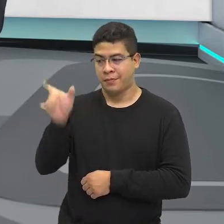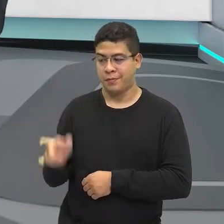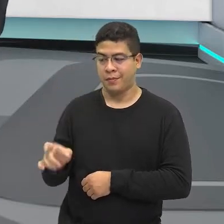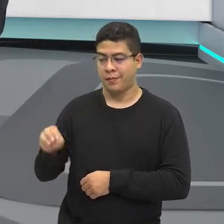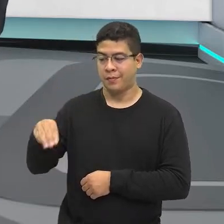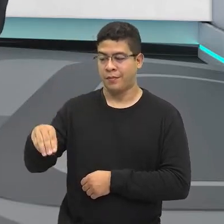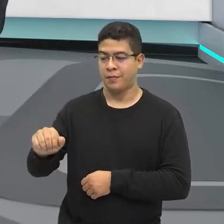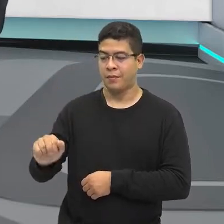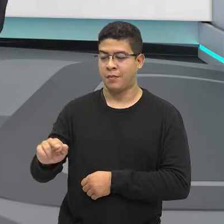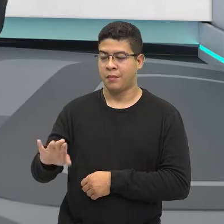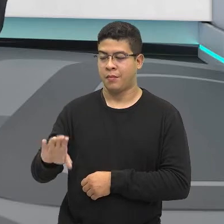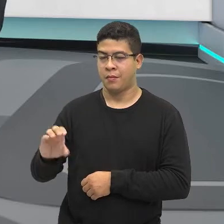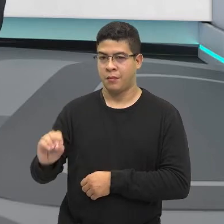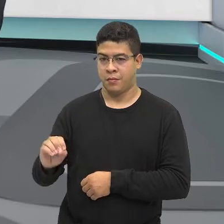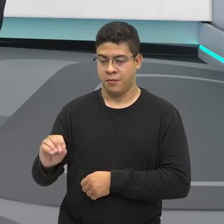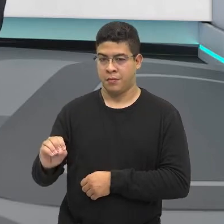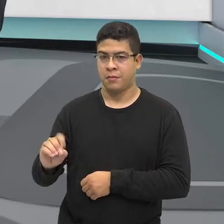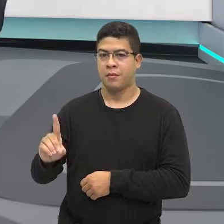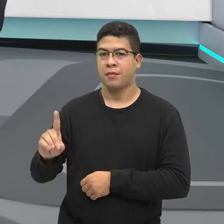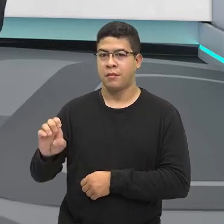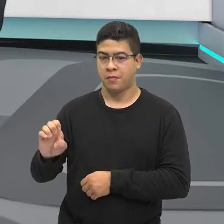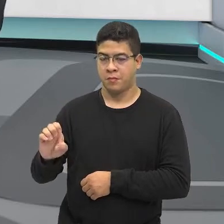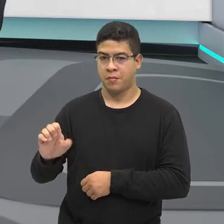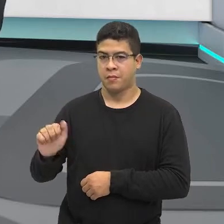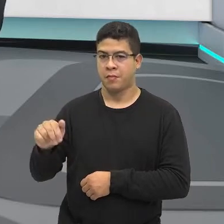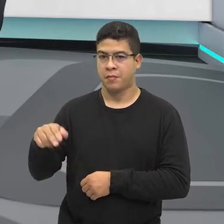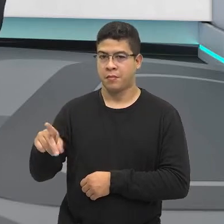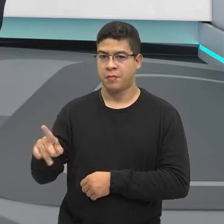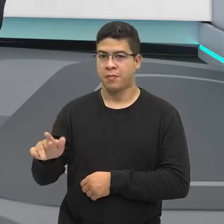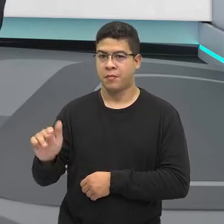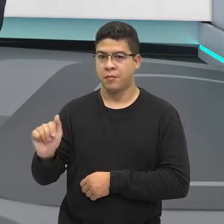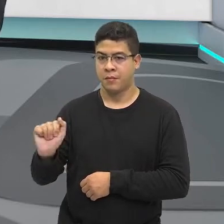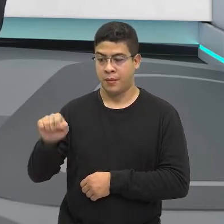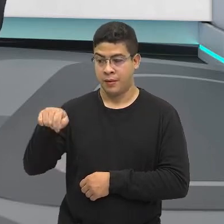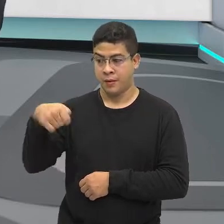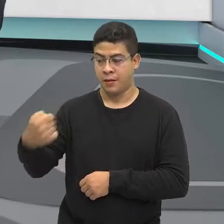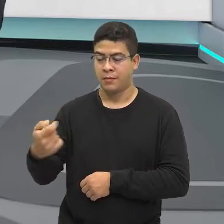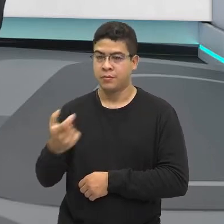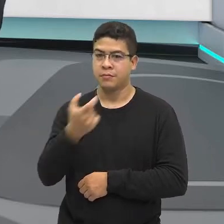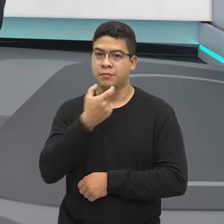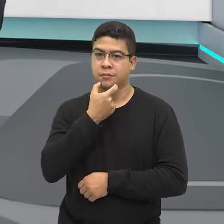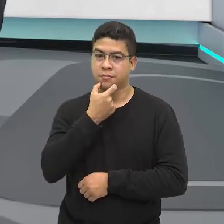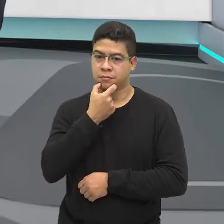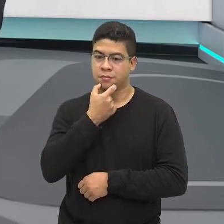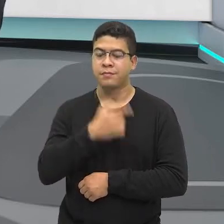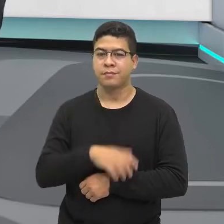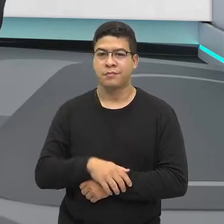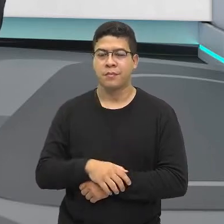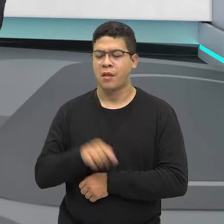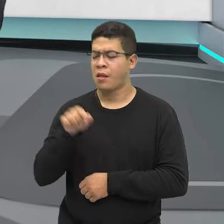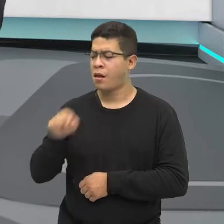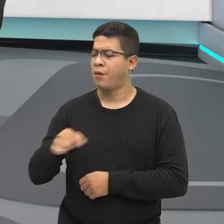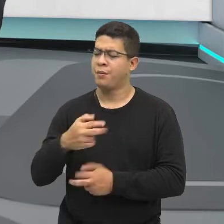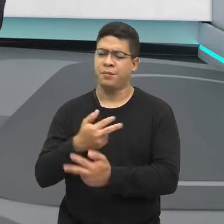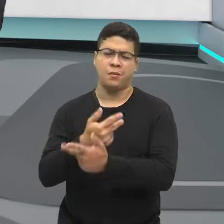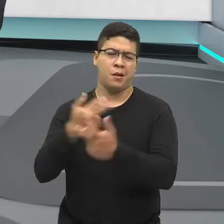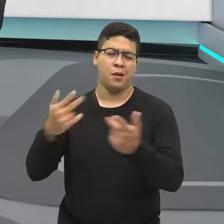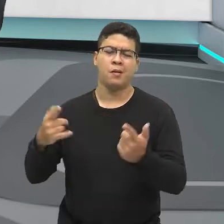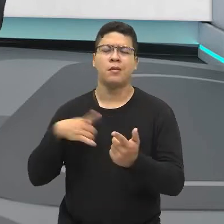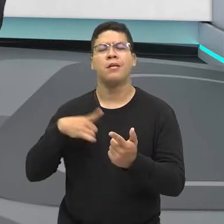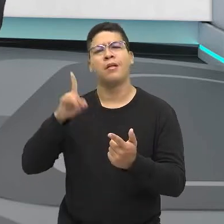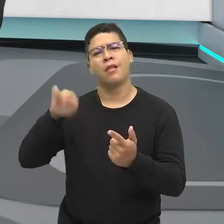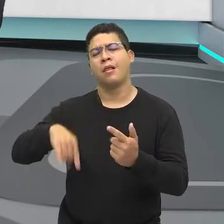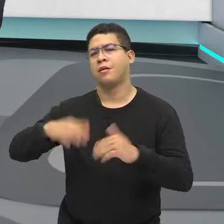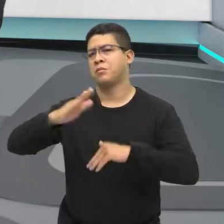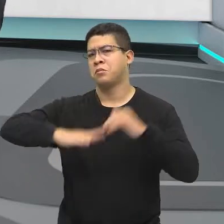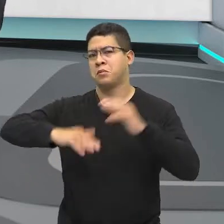homem plural, né? Ele aventurou-se em vários ramos da arte. Ele foi fotógrafo, ele